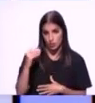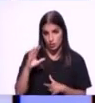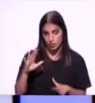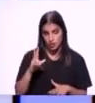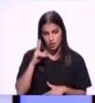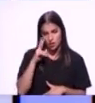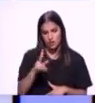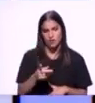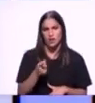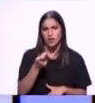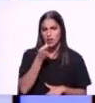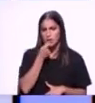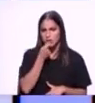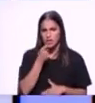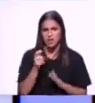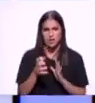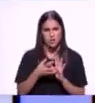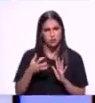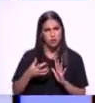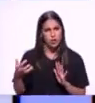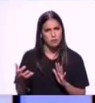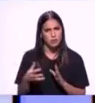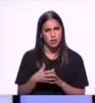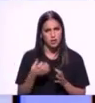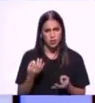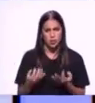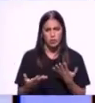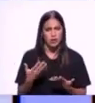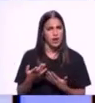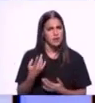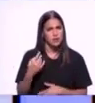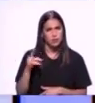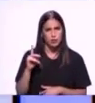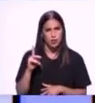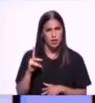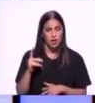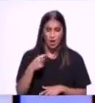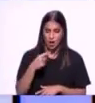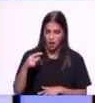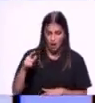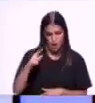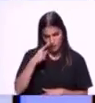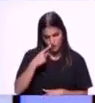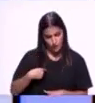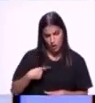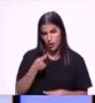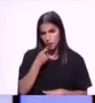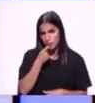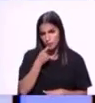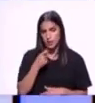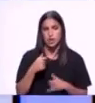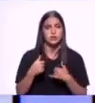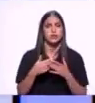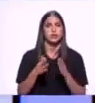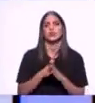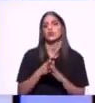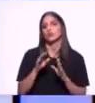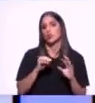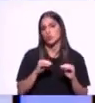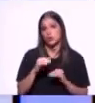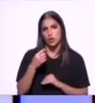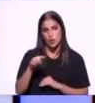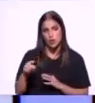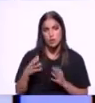arbitragem. Não é sequer comparável. Com certeza que houve erros de arbitragem, todos os jogos praticamente há, não é? Mas